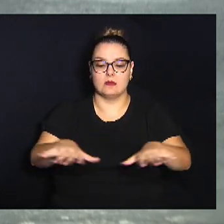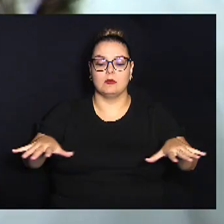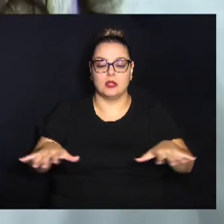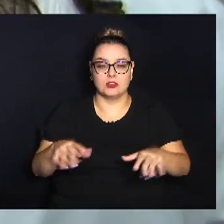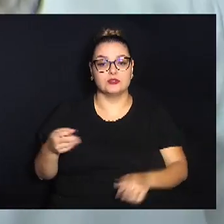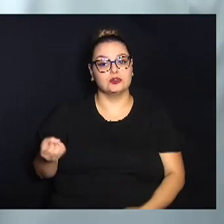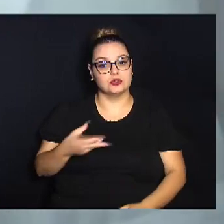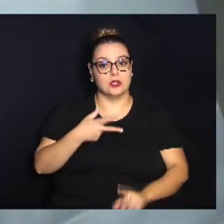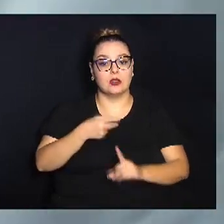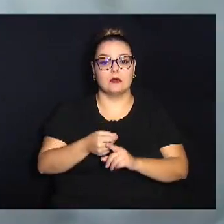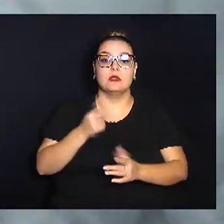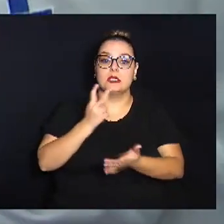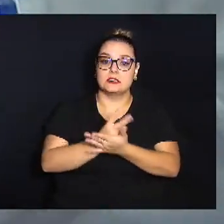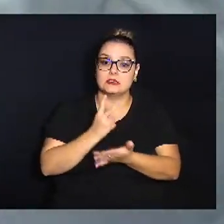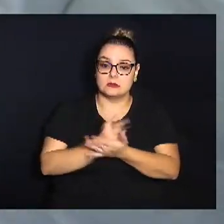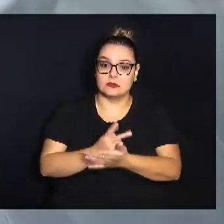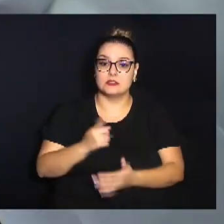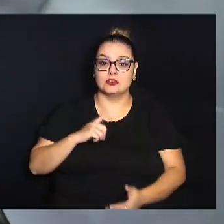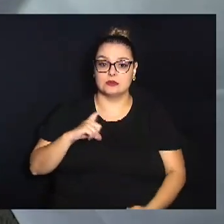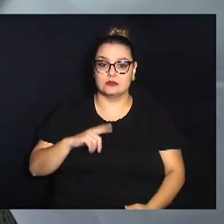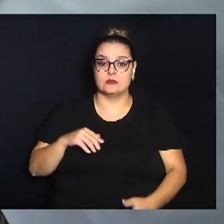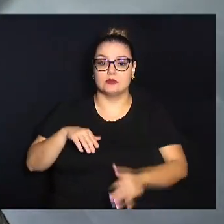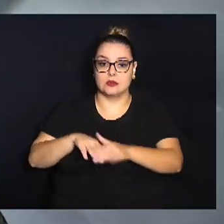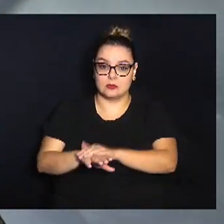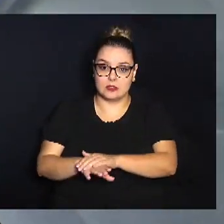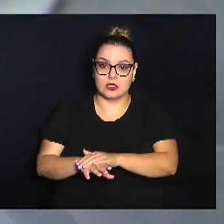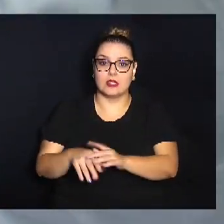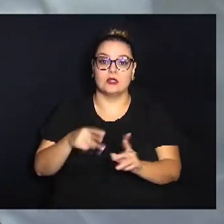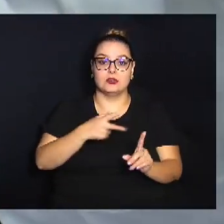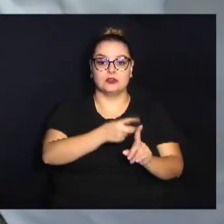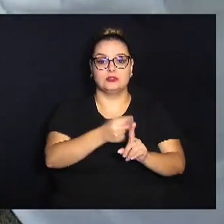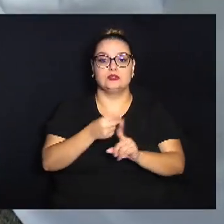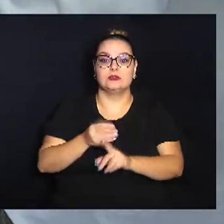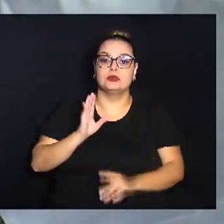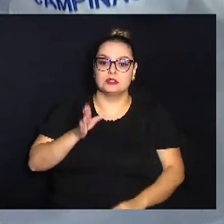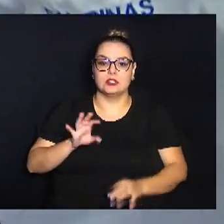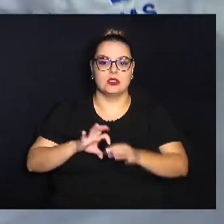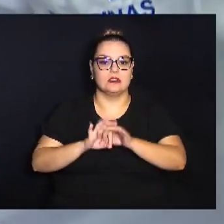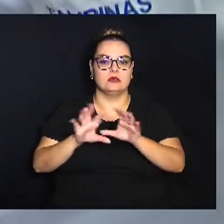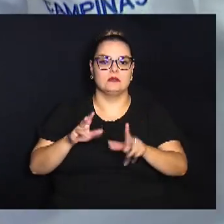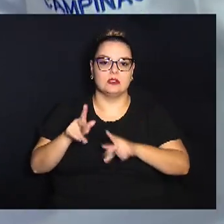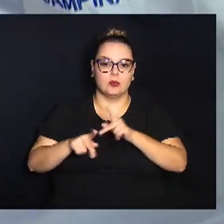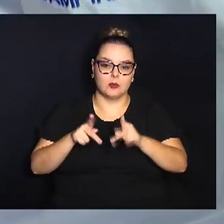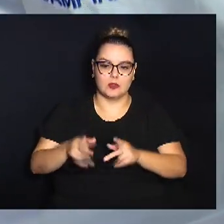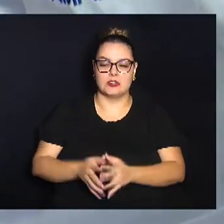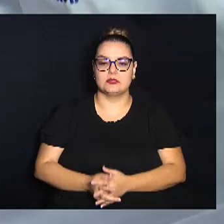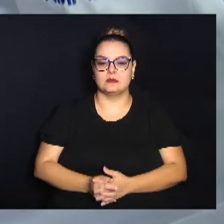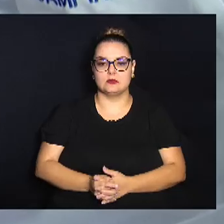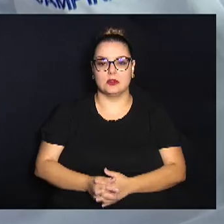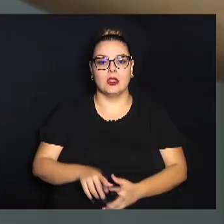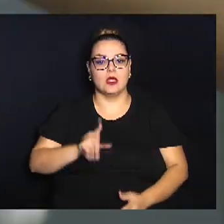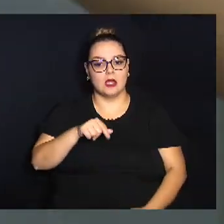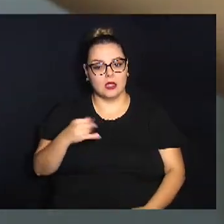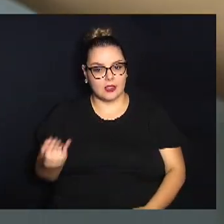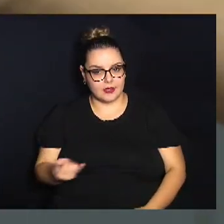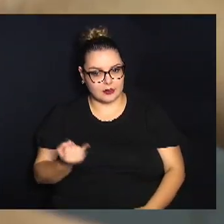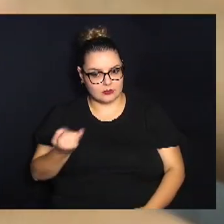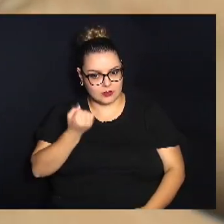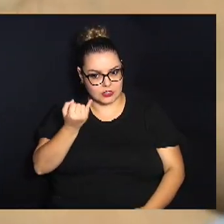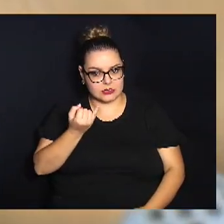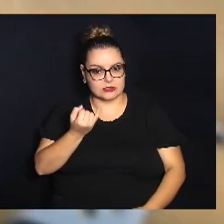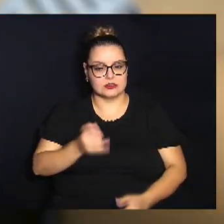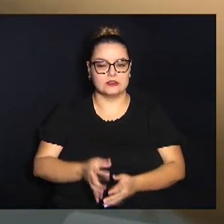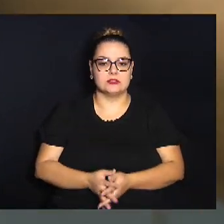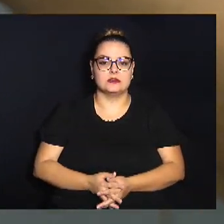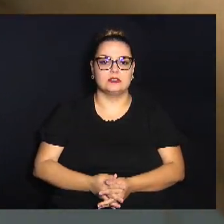garantir sempre que, enquanto tivermos estoque, que essas doses já estejam aí à disposição da população. A importância de